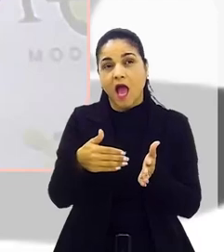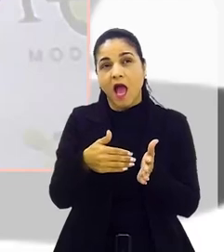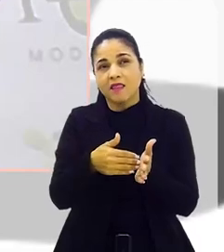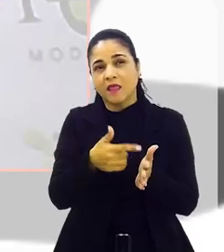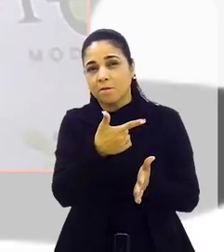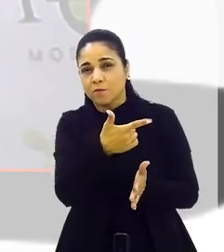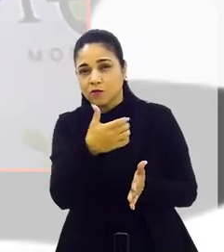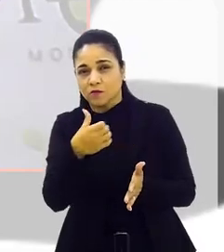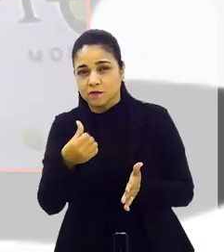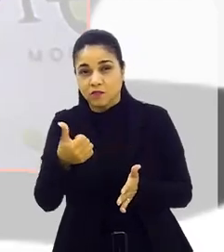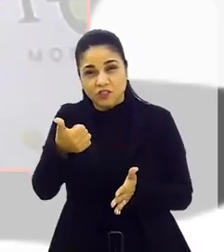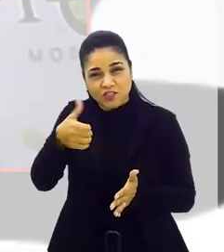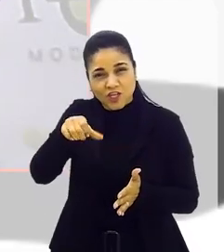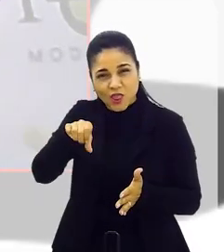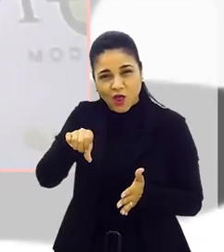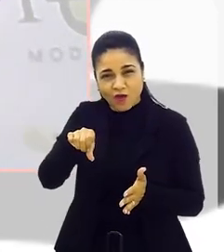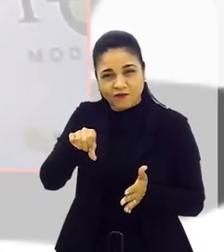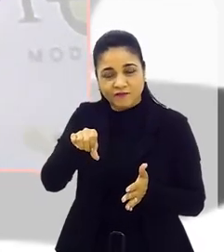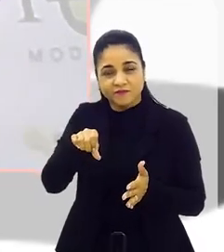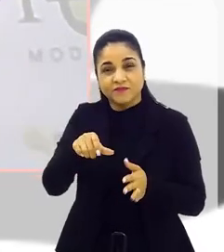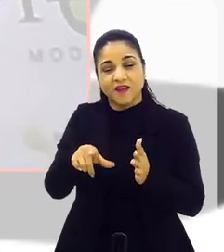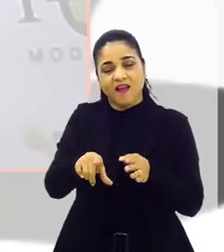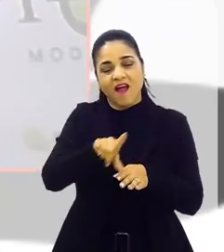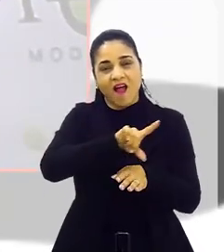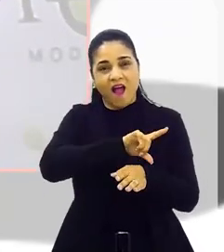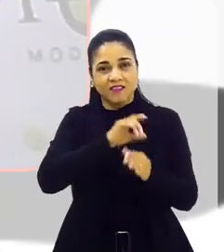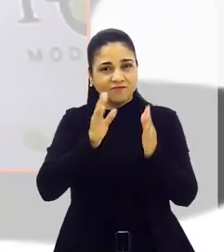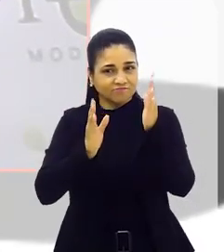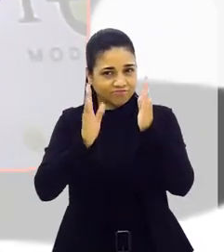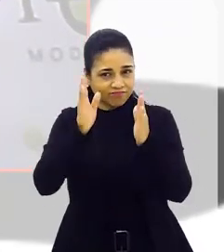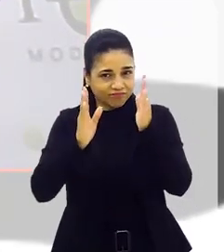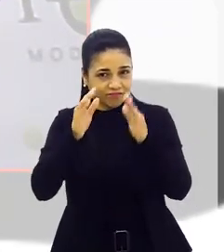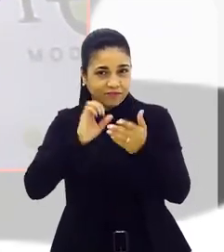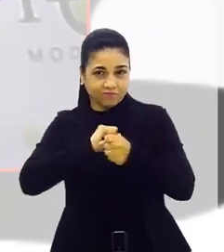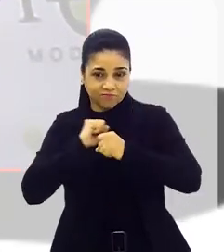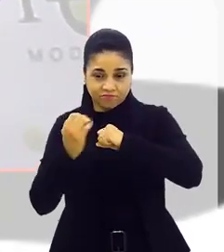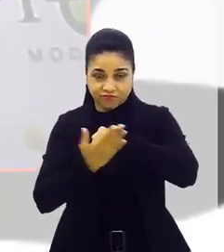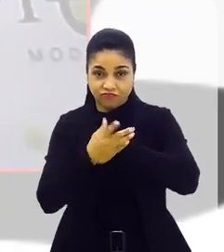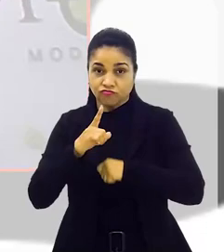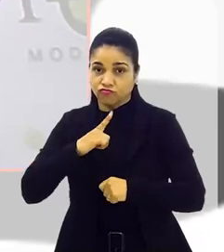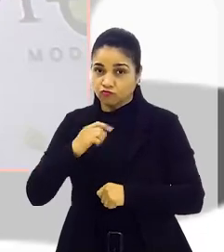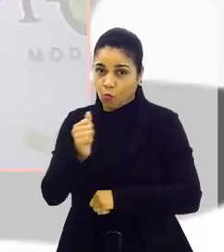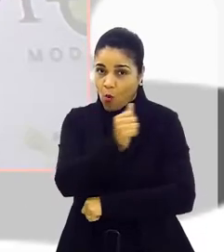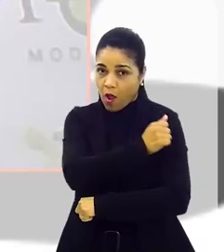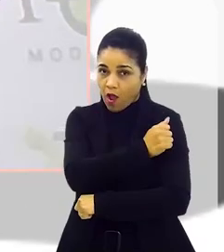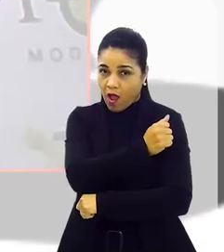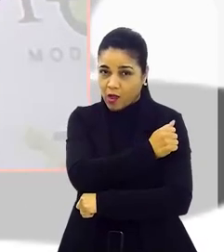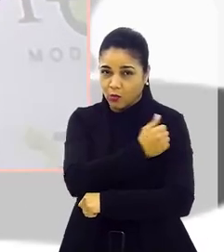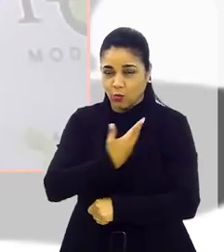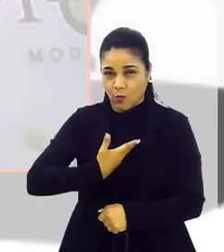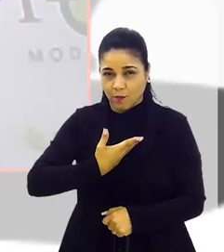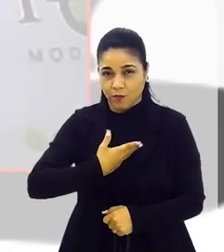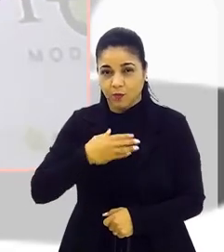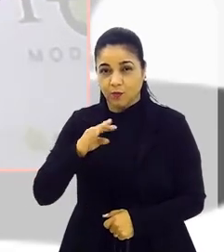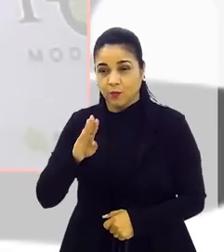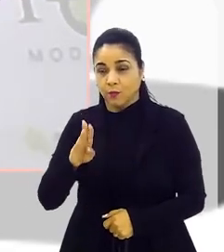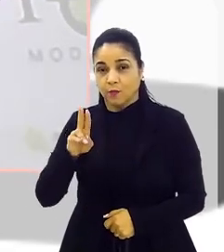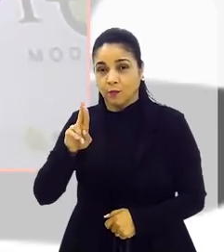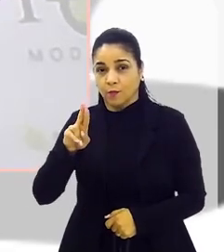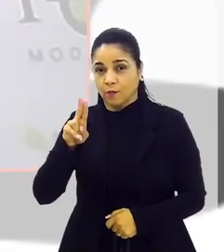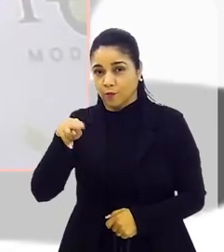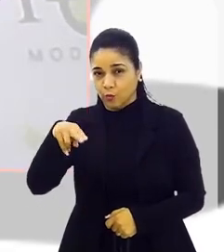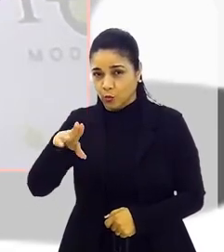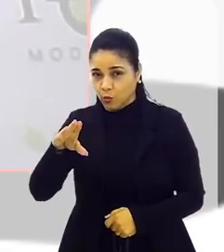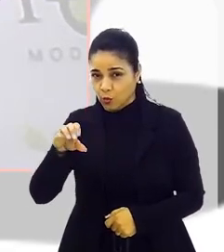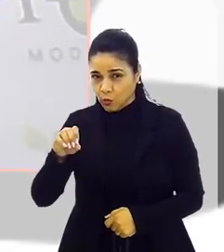até 19. Entrou a pandemia. Quer dizer, antes de entrar a pandemia, eu tinha um dos alunos que era muito meu amigo, um aluno PCD